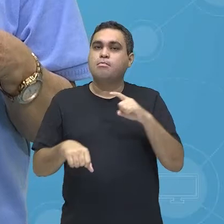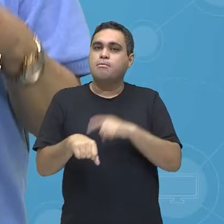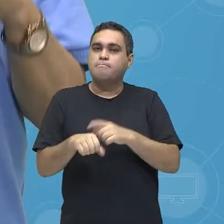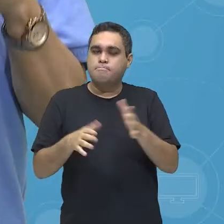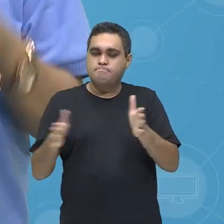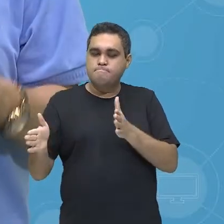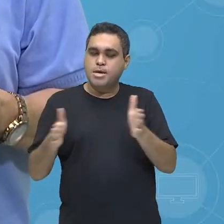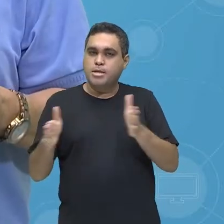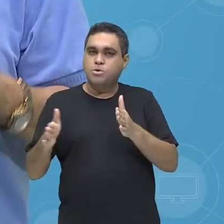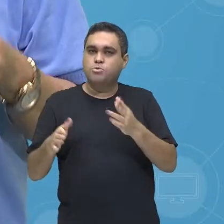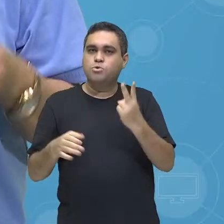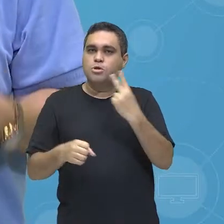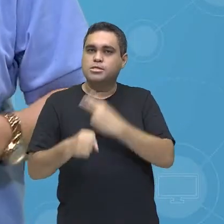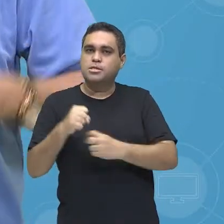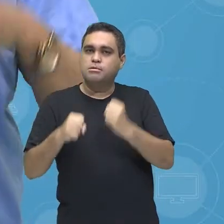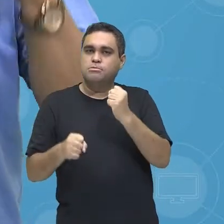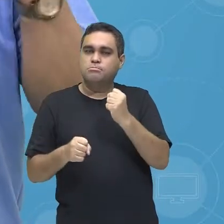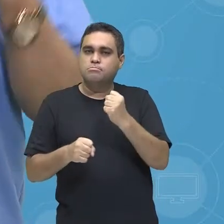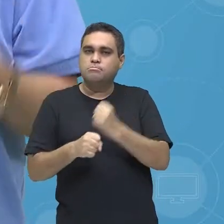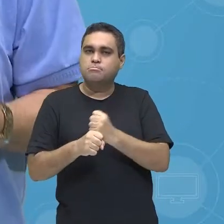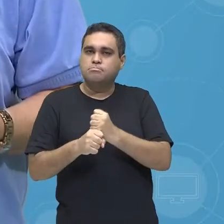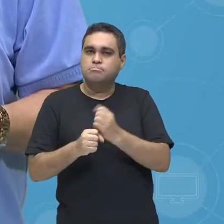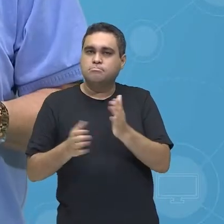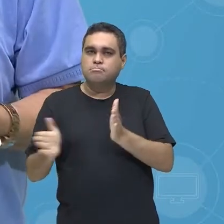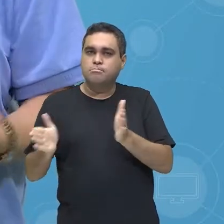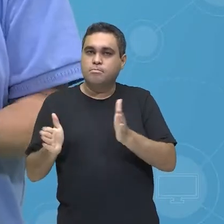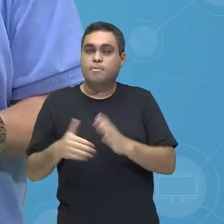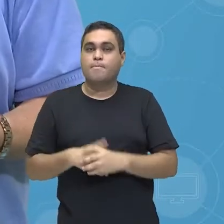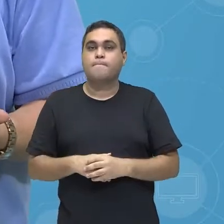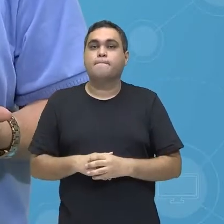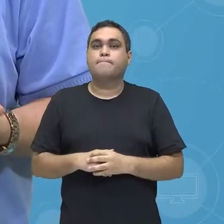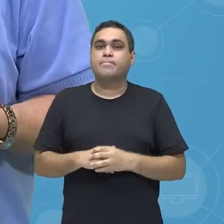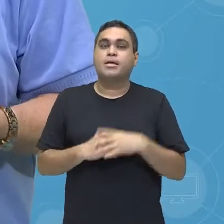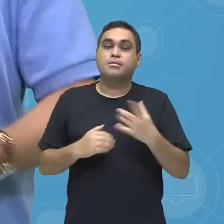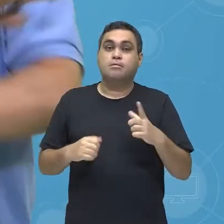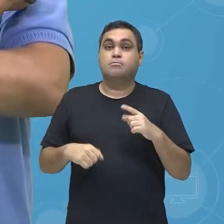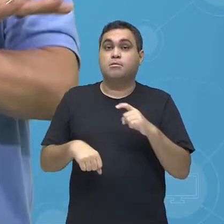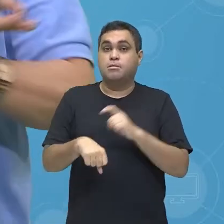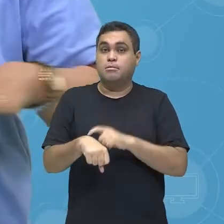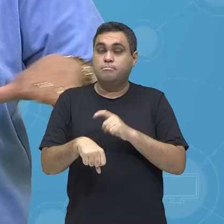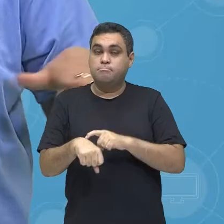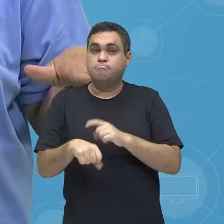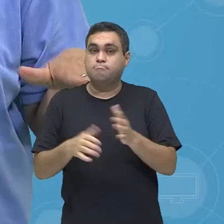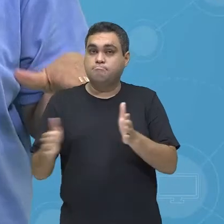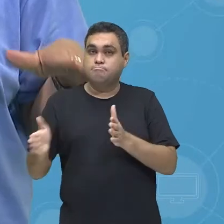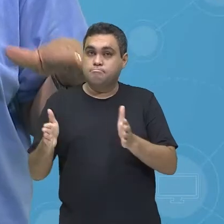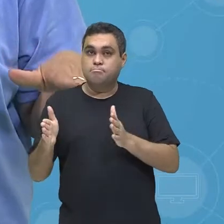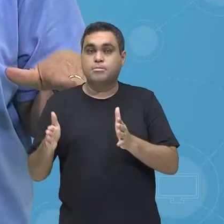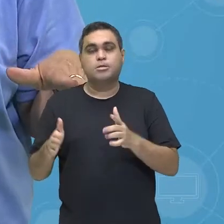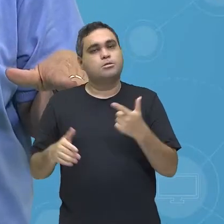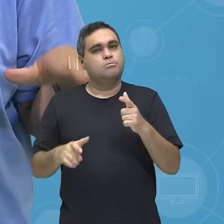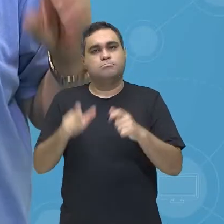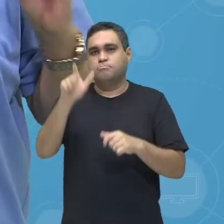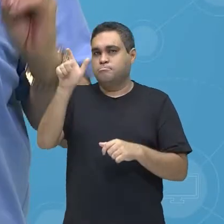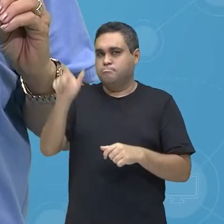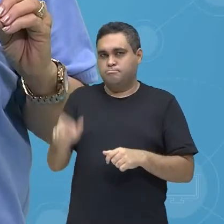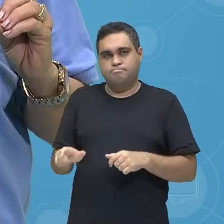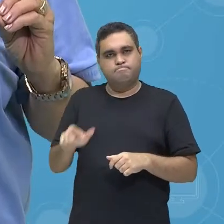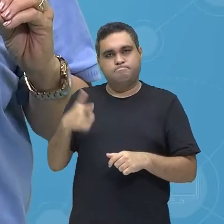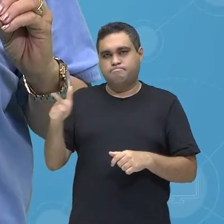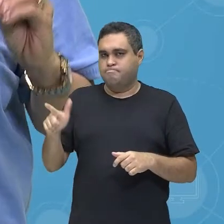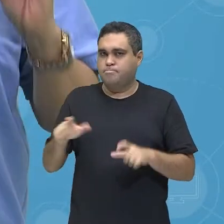verbo fazer, nesse sentido de tempo e de tempo decorrido, transcorrido, não possui sujeito.